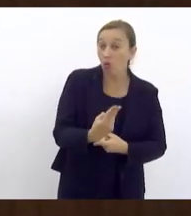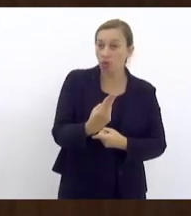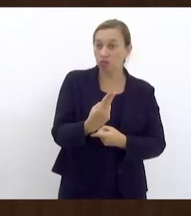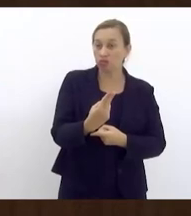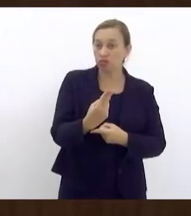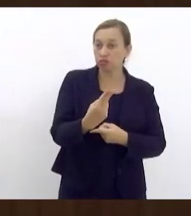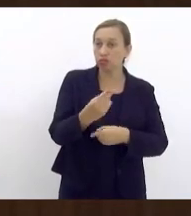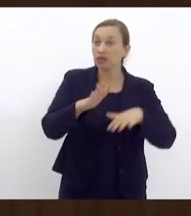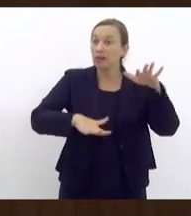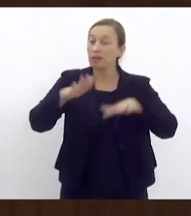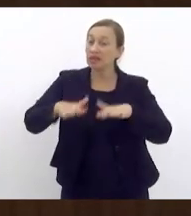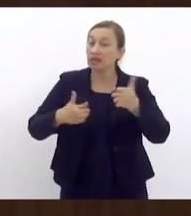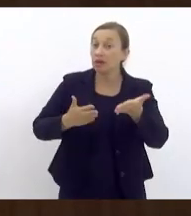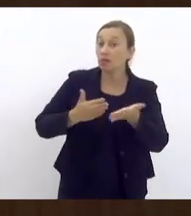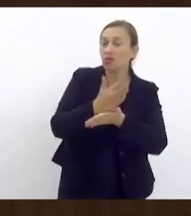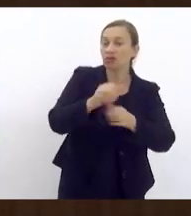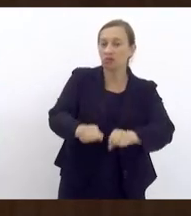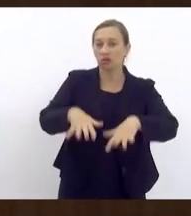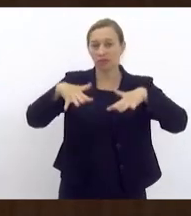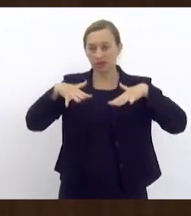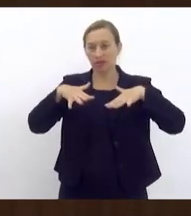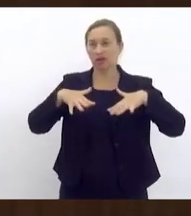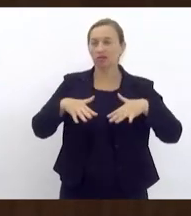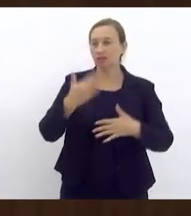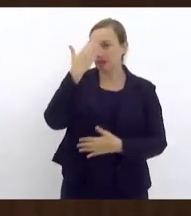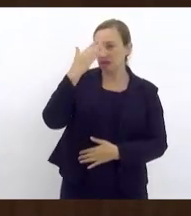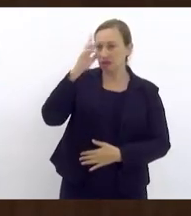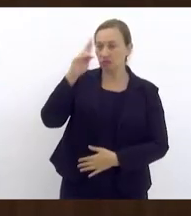aprovação em Plenário